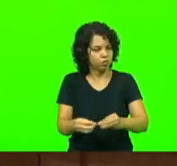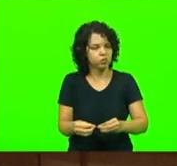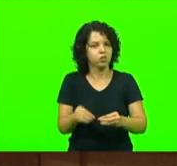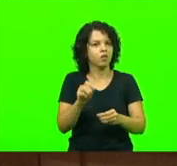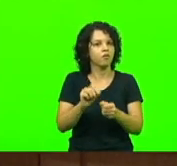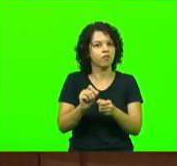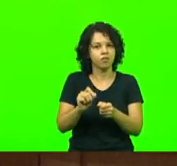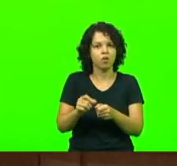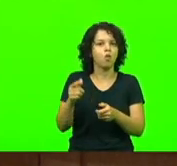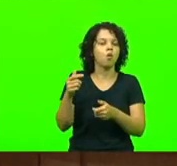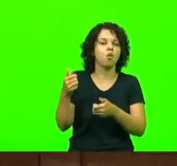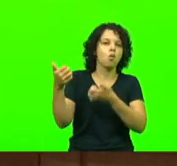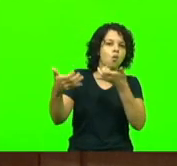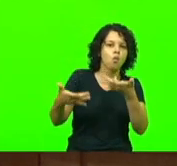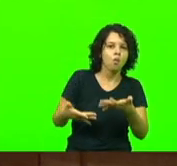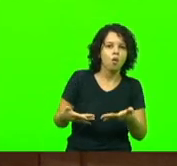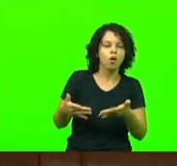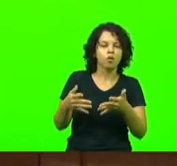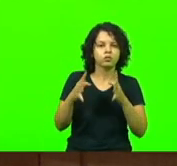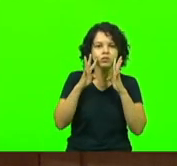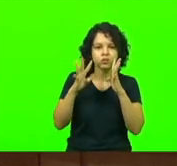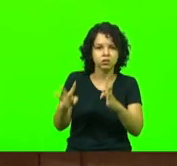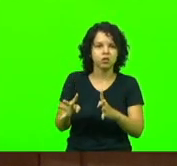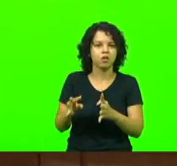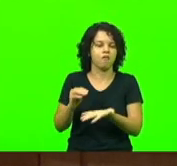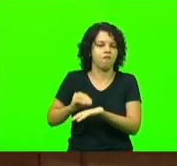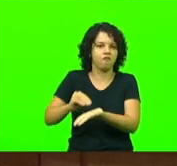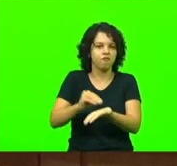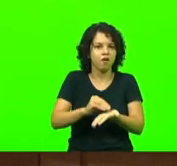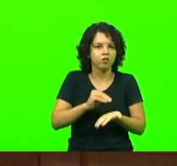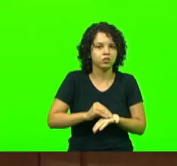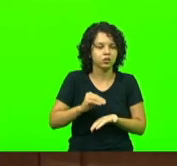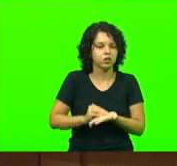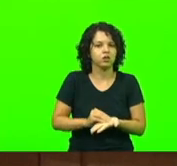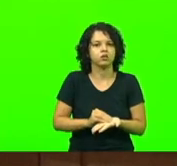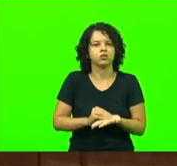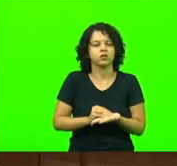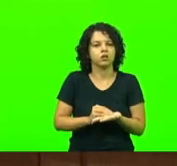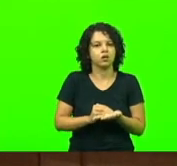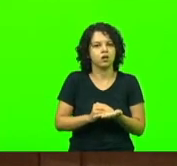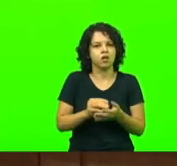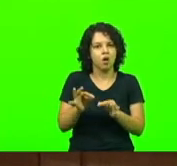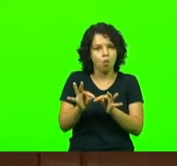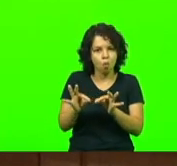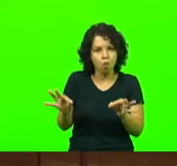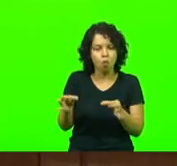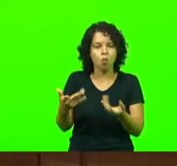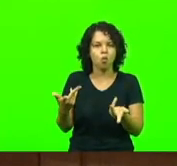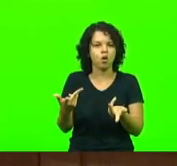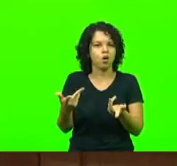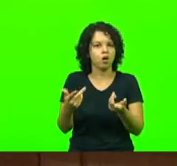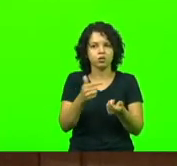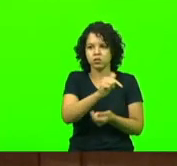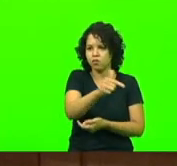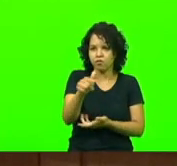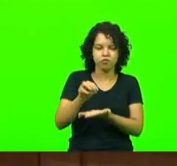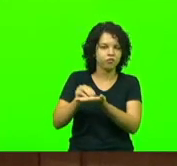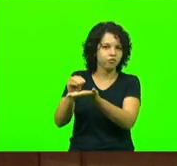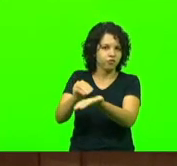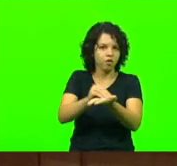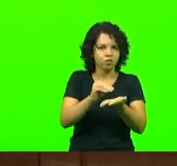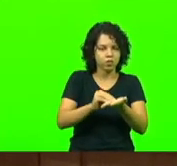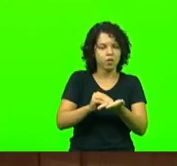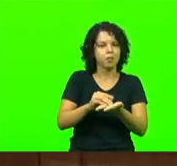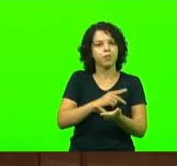fazendo, ouvir aqui, e não está faltando nenhuma agulha em hospital nenhum público de